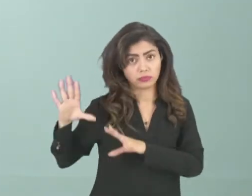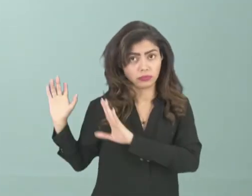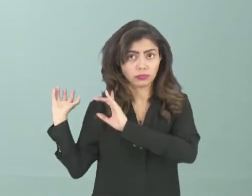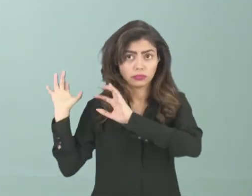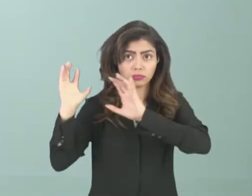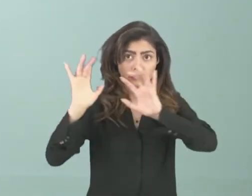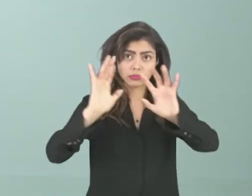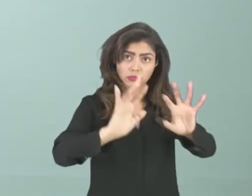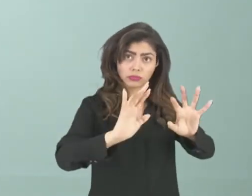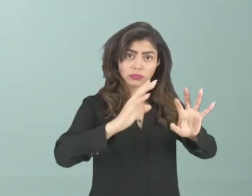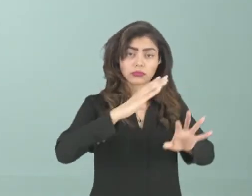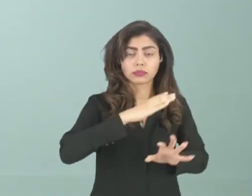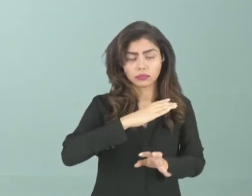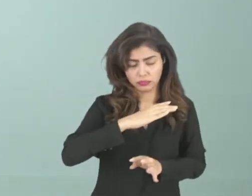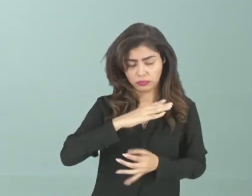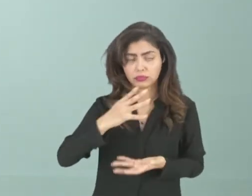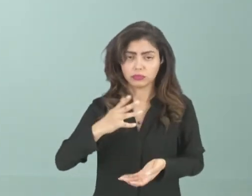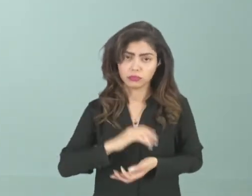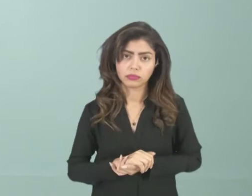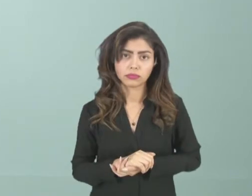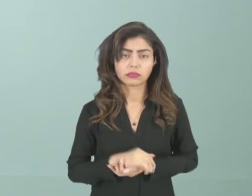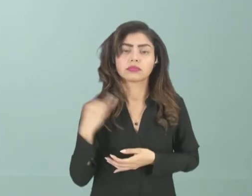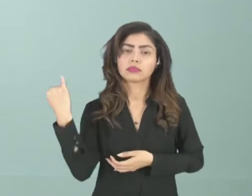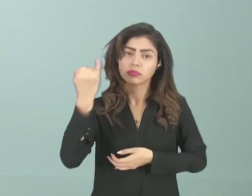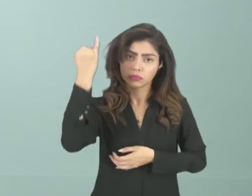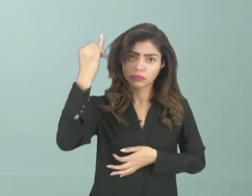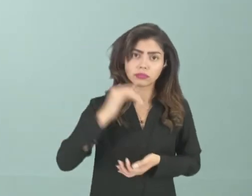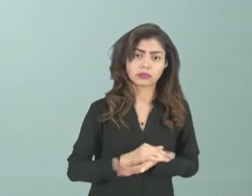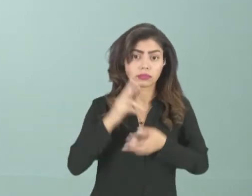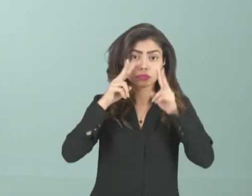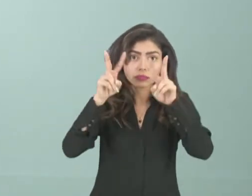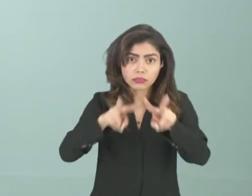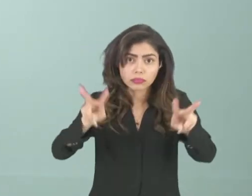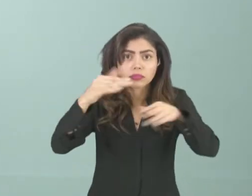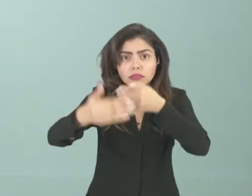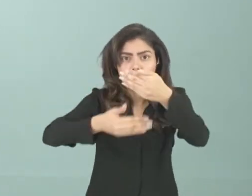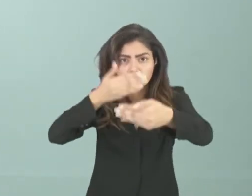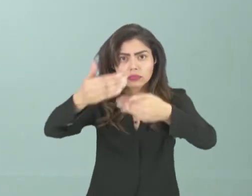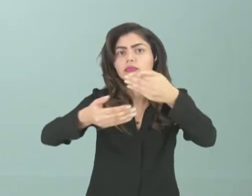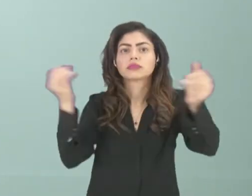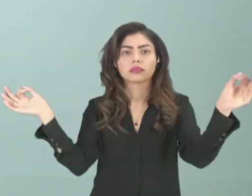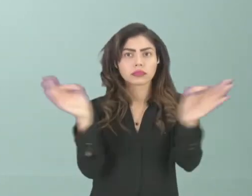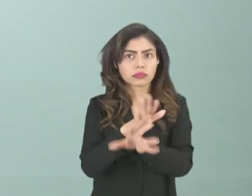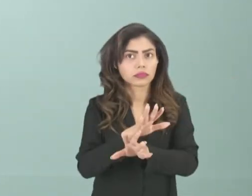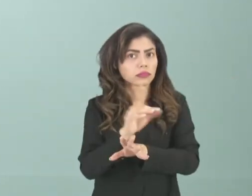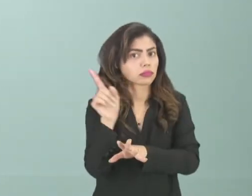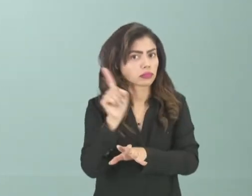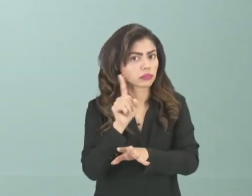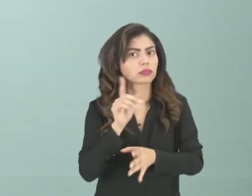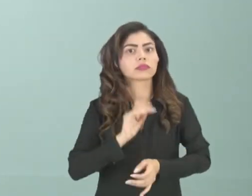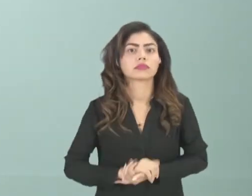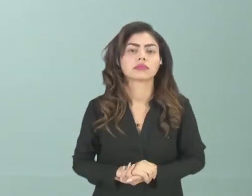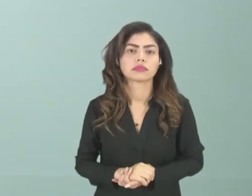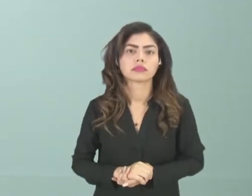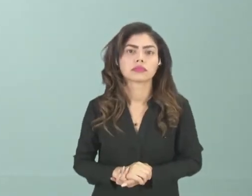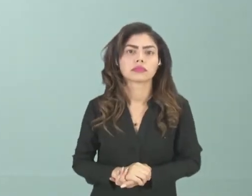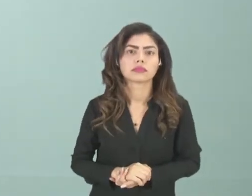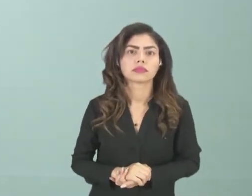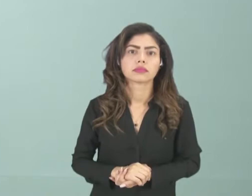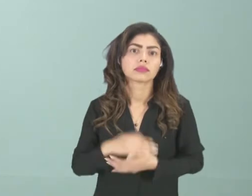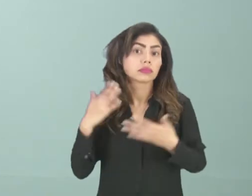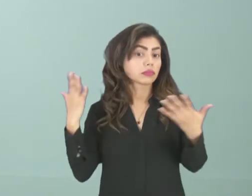também para a população da cidade. Então é importante visar que não é um processo que acabou, não é um processo que foi